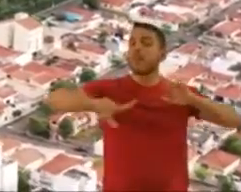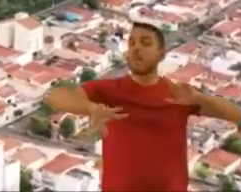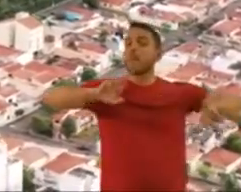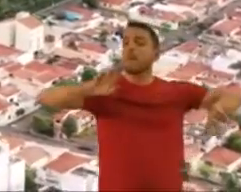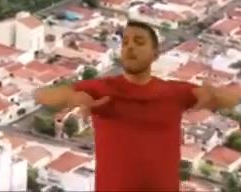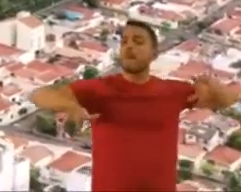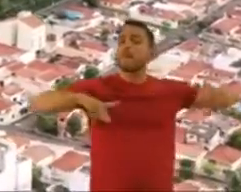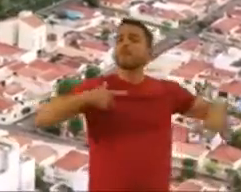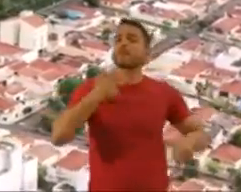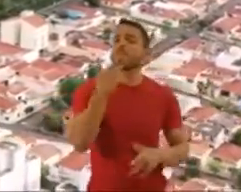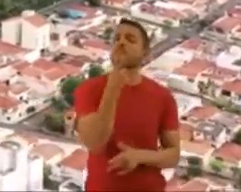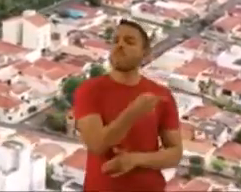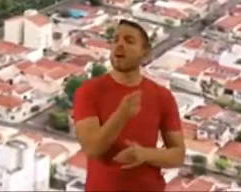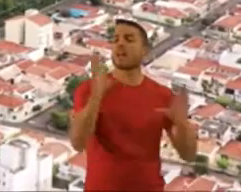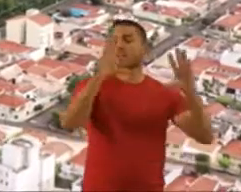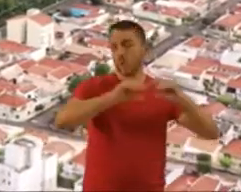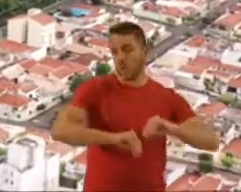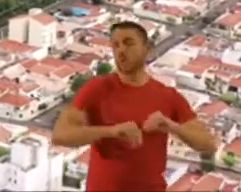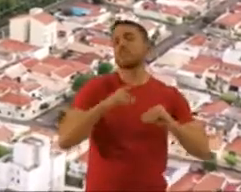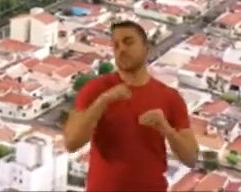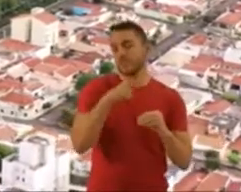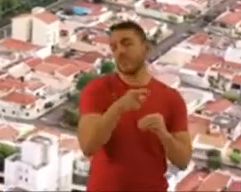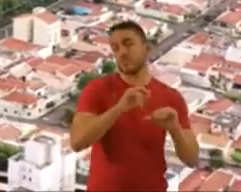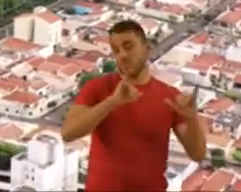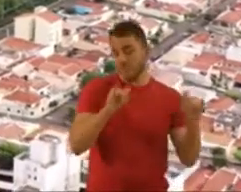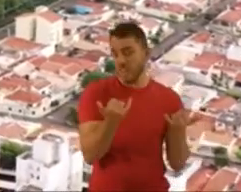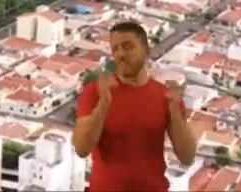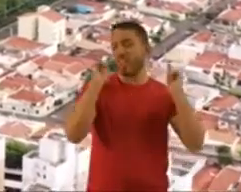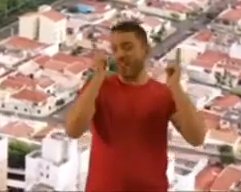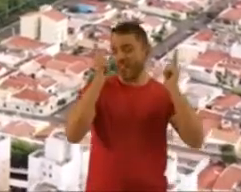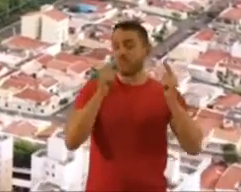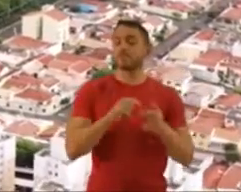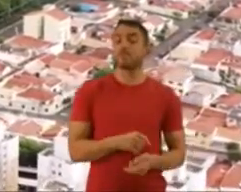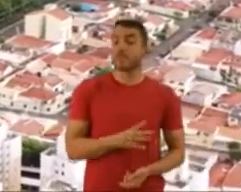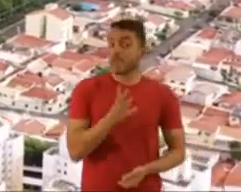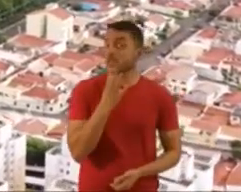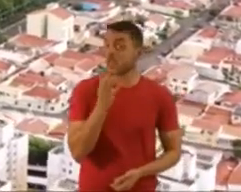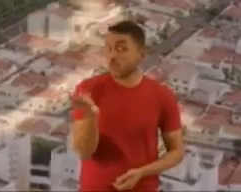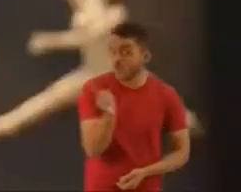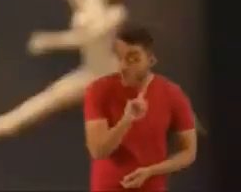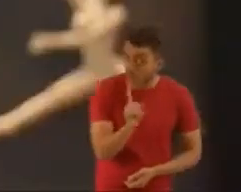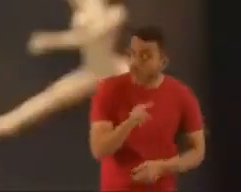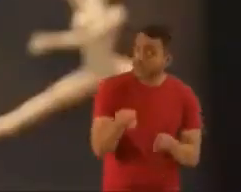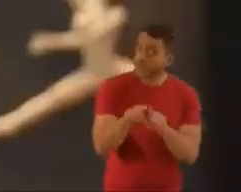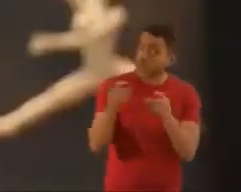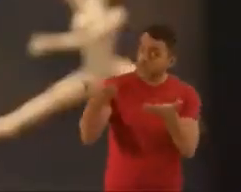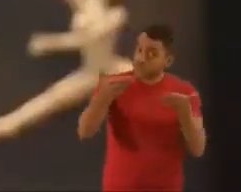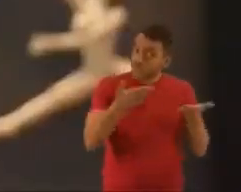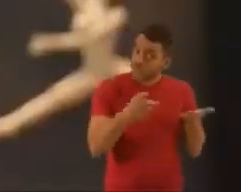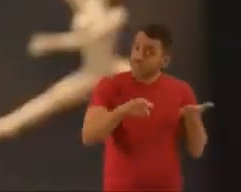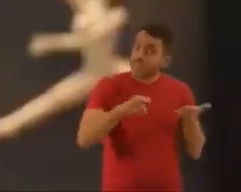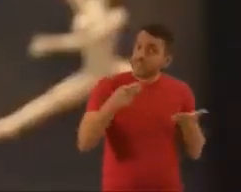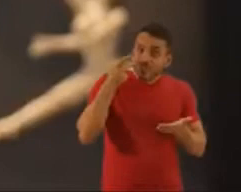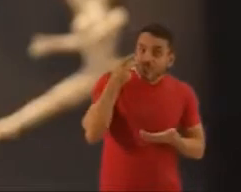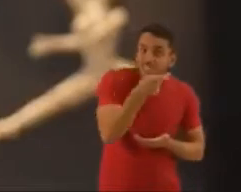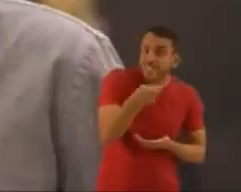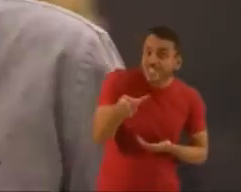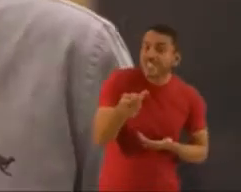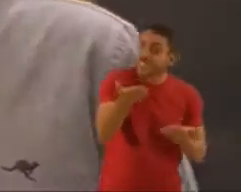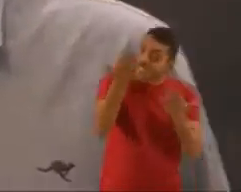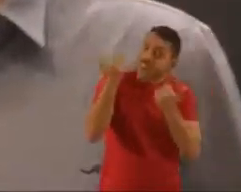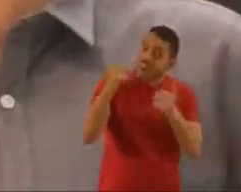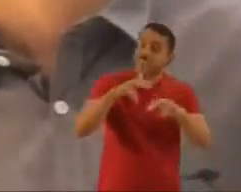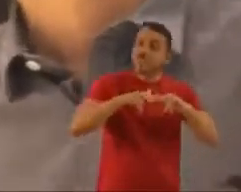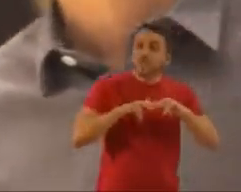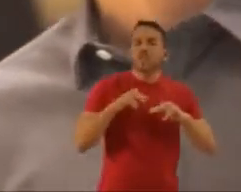de entretenimento noturno também. E para quem não conhece também, a gente deixa sempre o convite para visitar Marília, para conhecer a cidade.